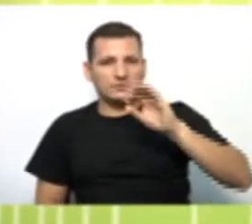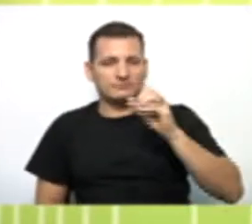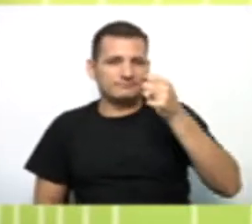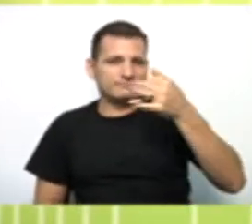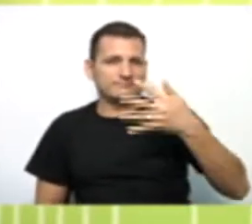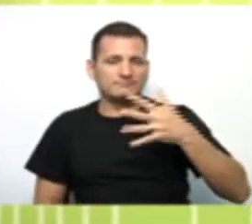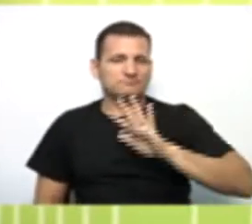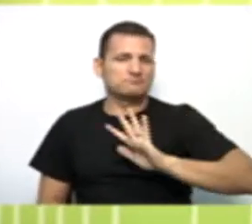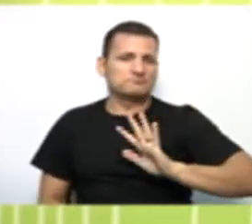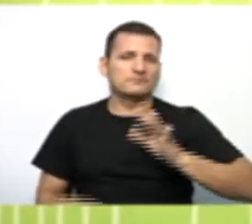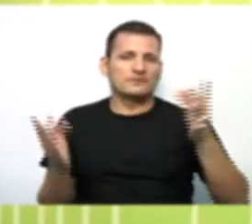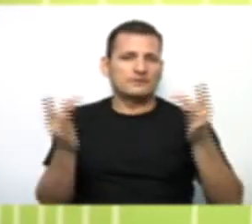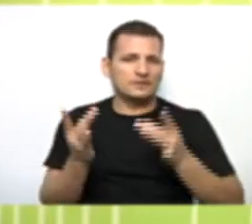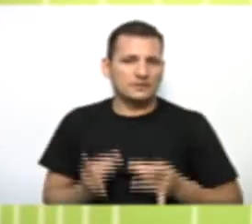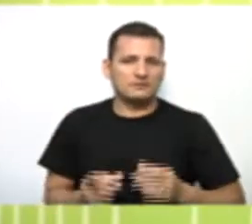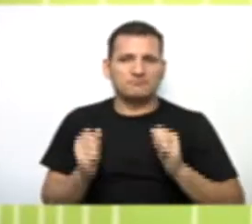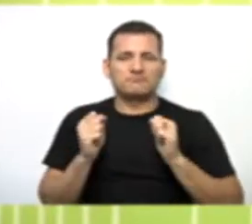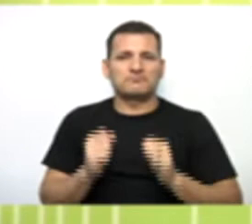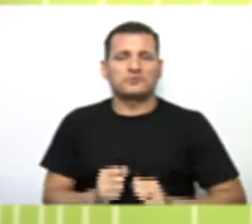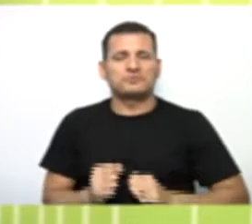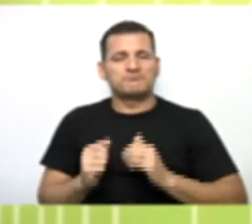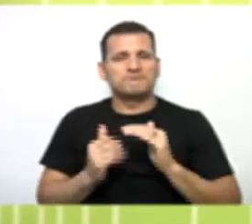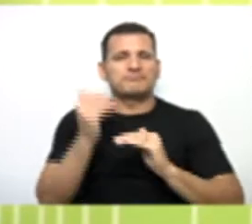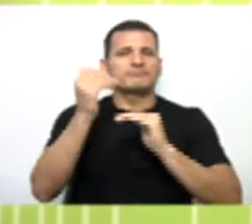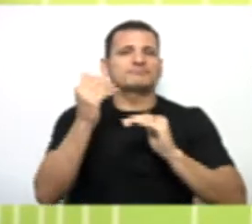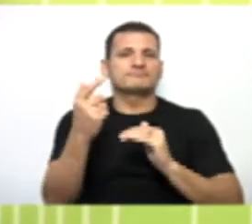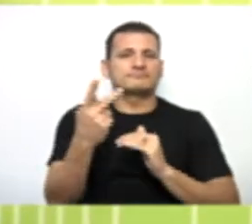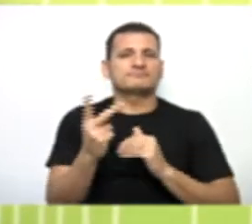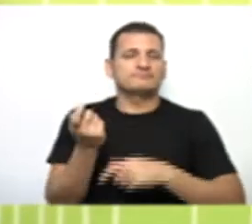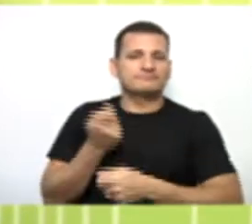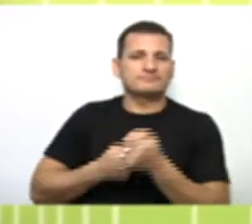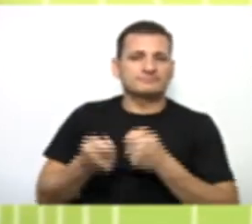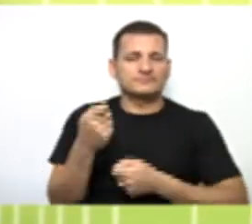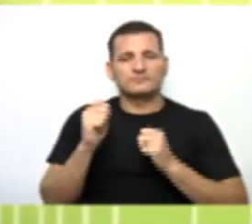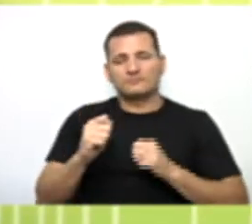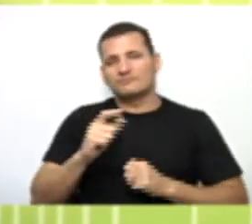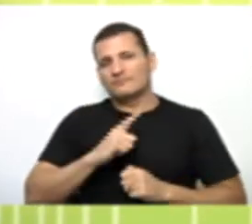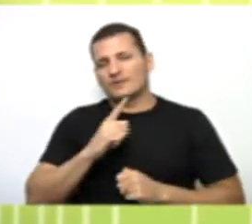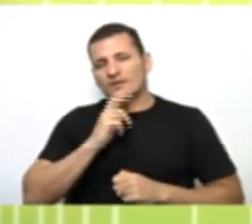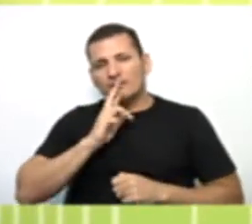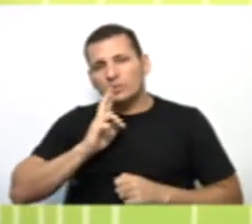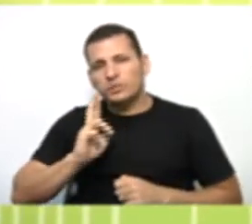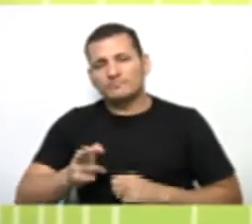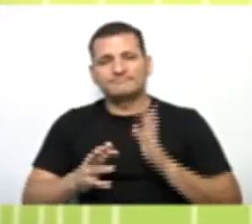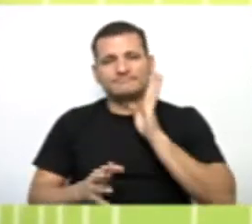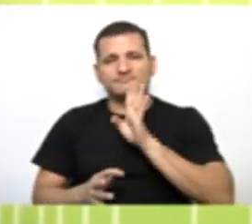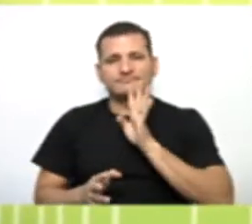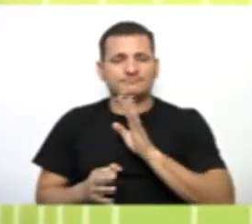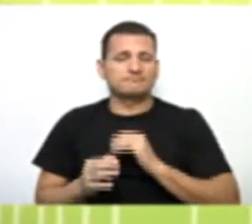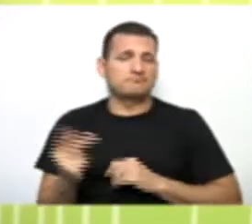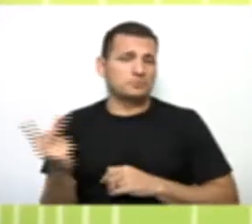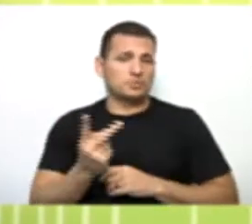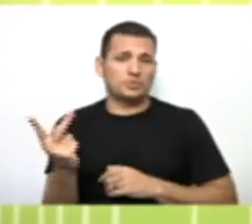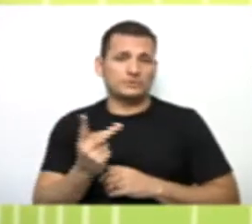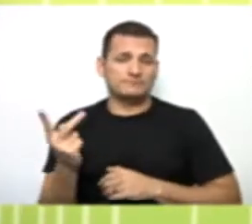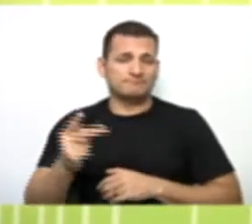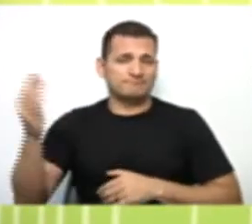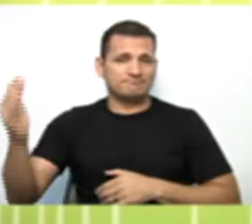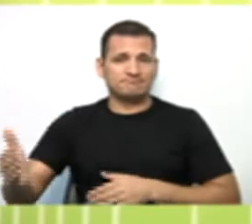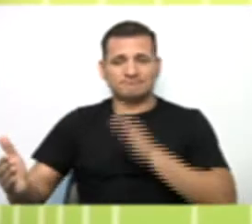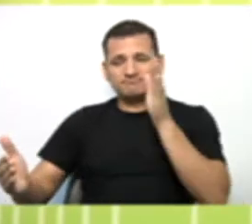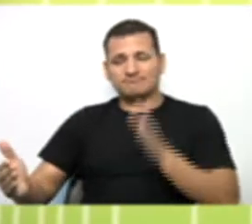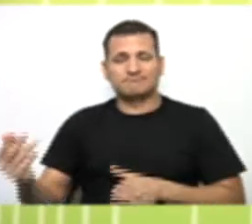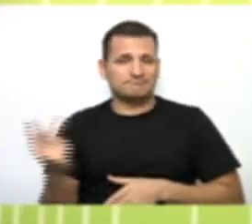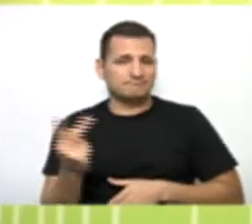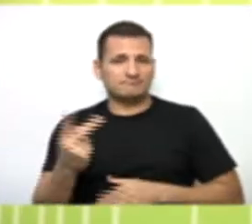pequenos detalhes podem alavancar a negociação, né? Pode dar um resultado muito legal para ambas as partes, ou